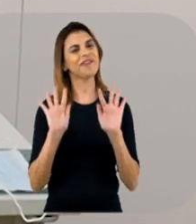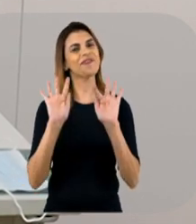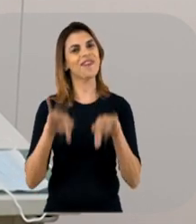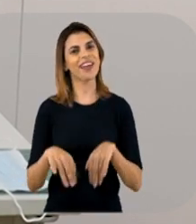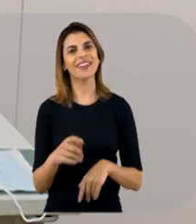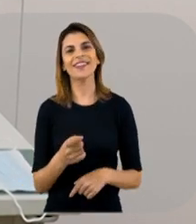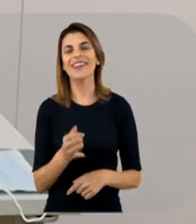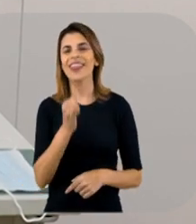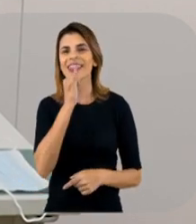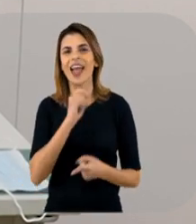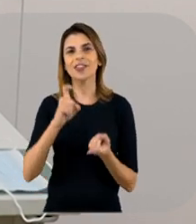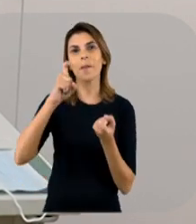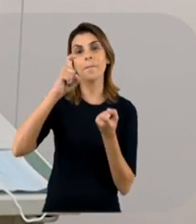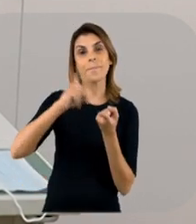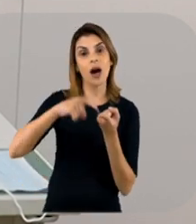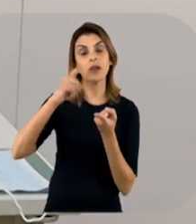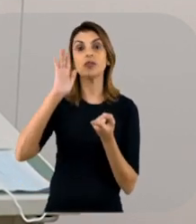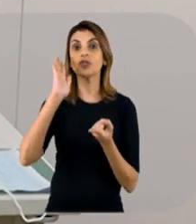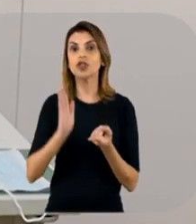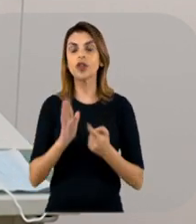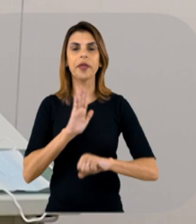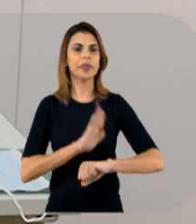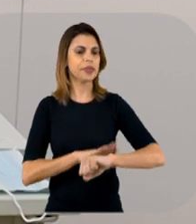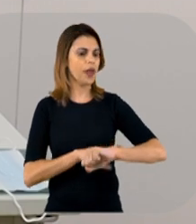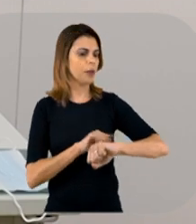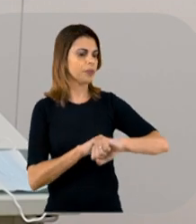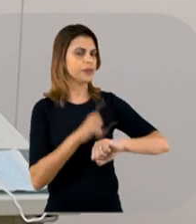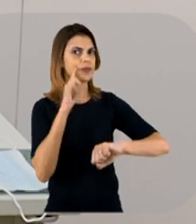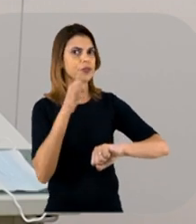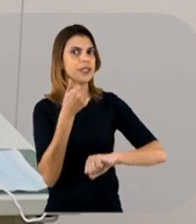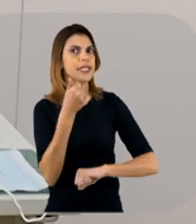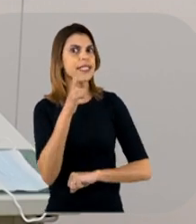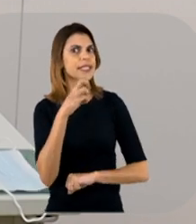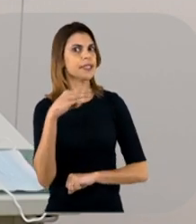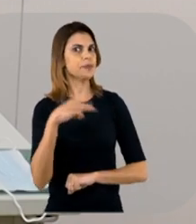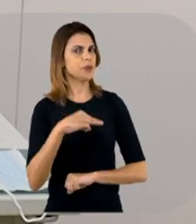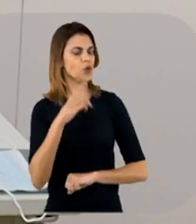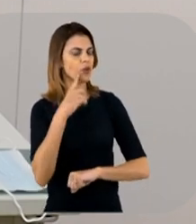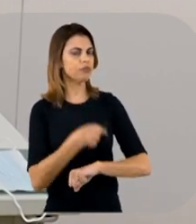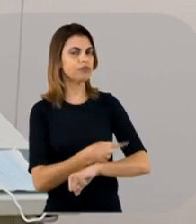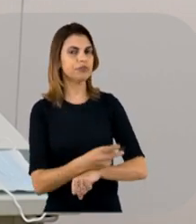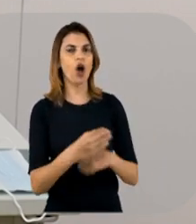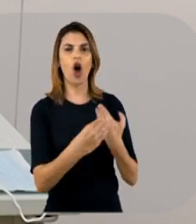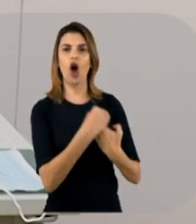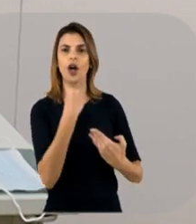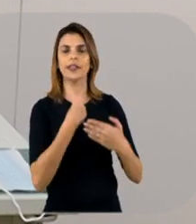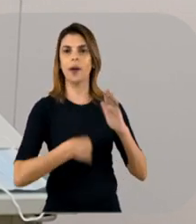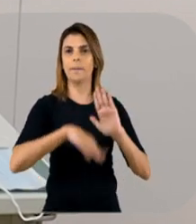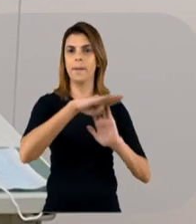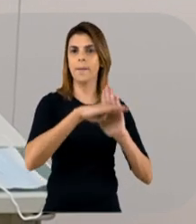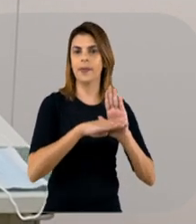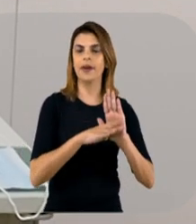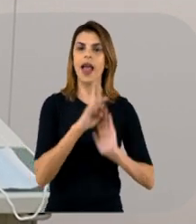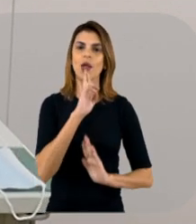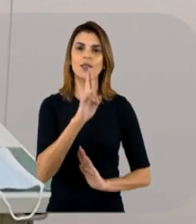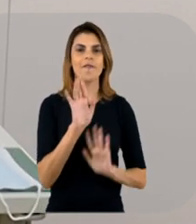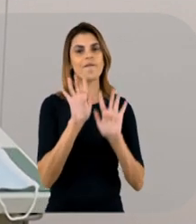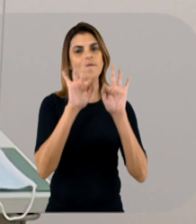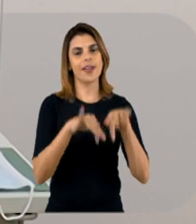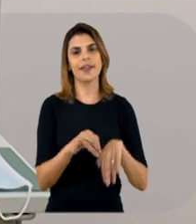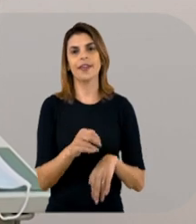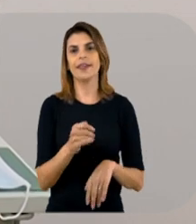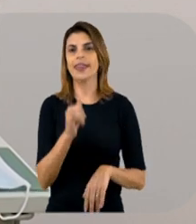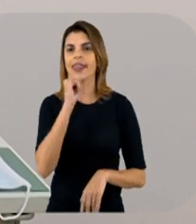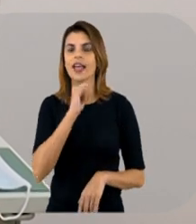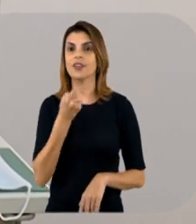bom chegamos ao final do nosso teste após o tempo cronometrado de acordo com as instruções da bula teremos o